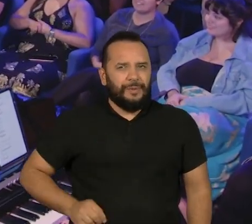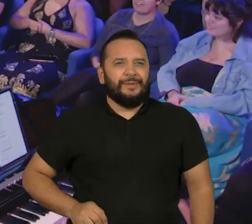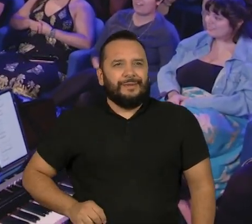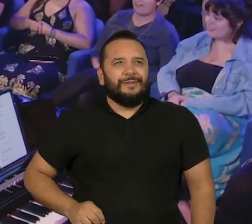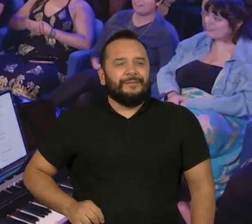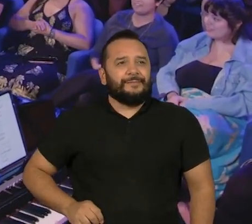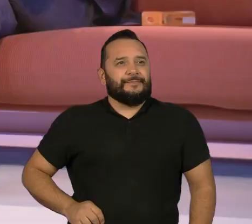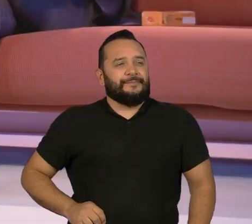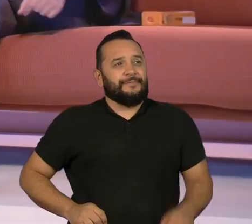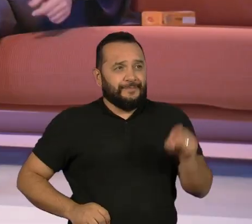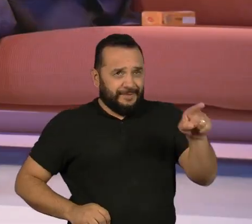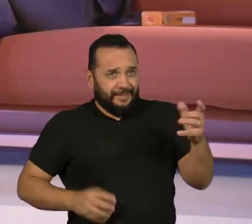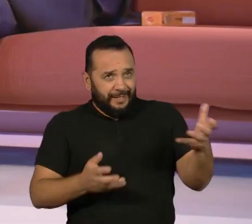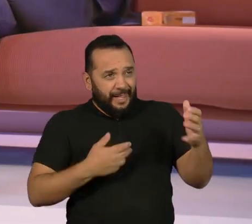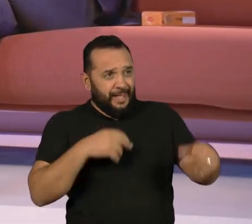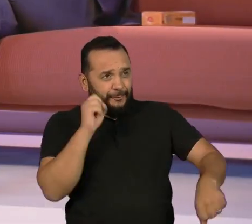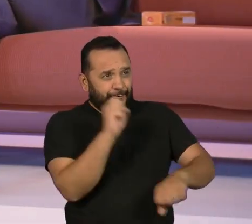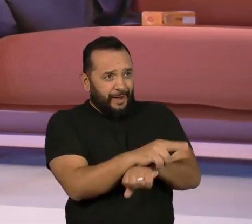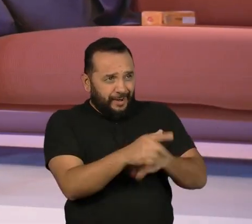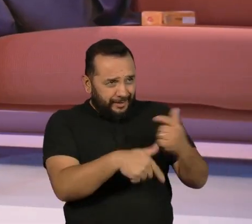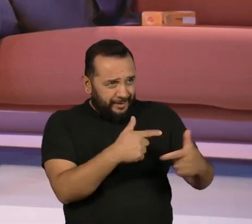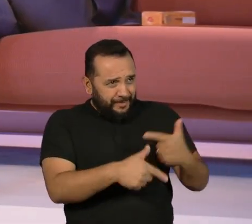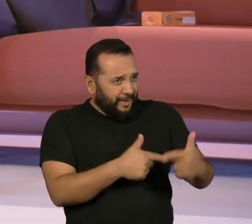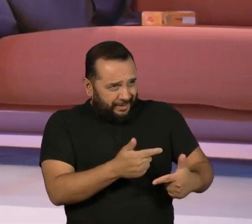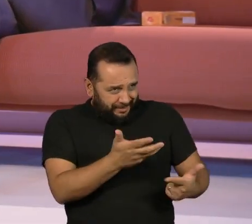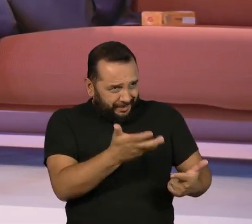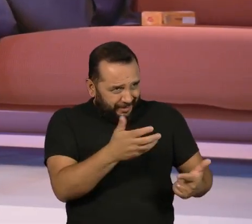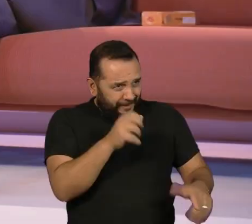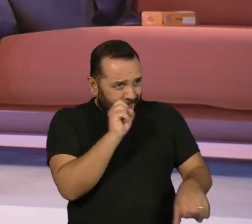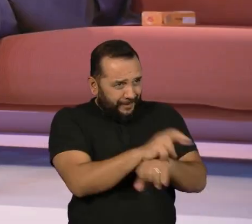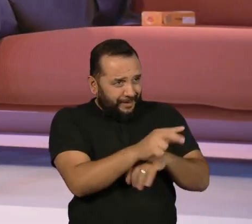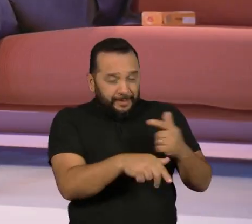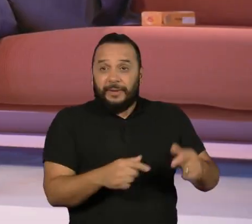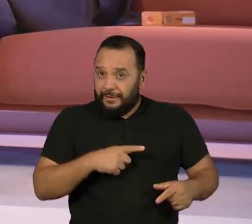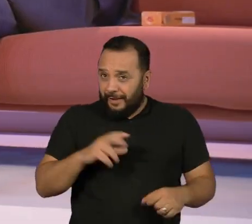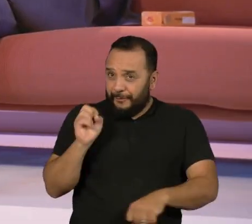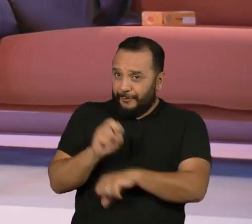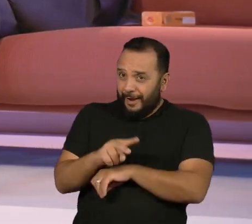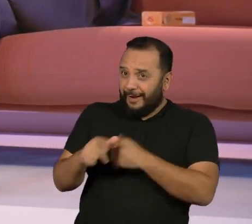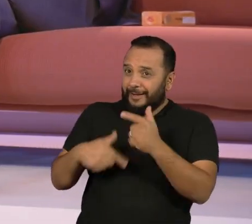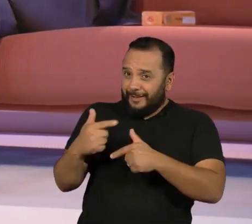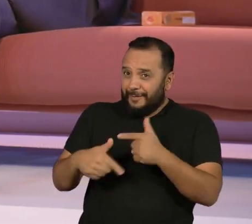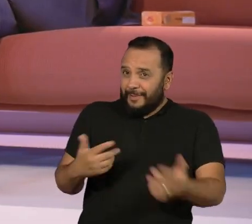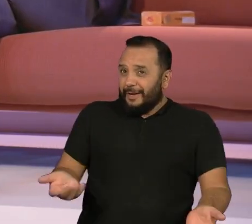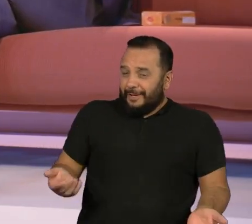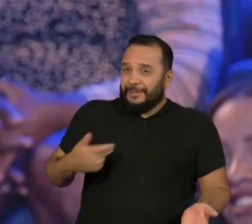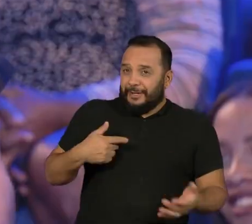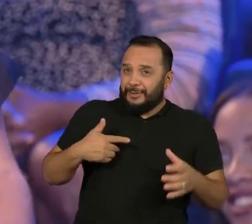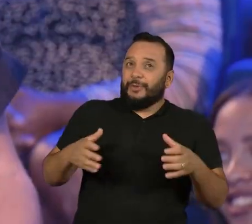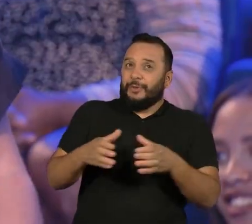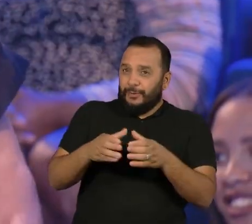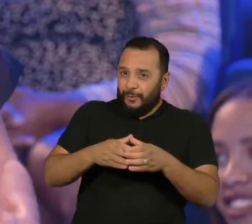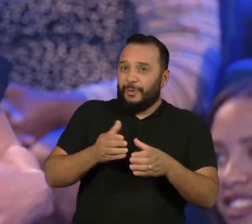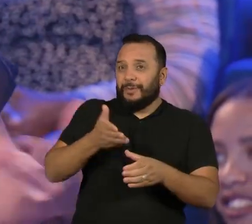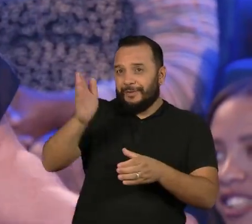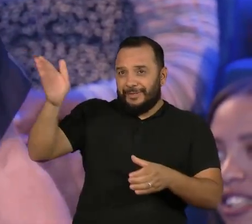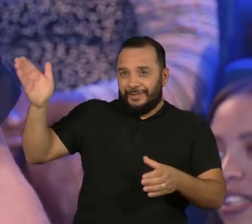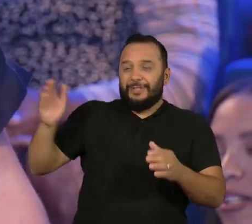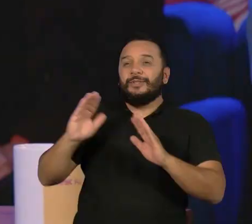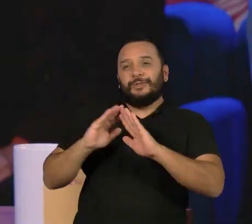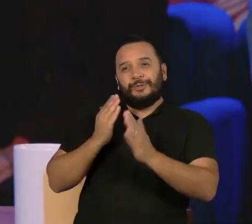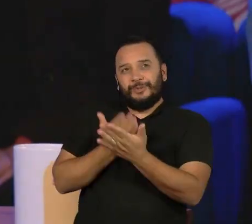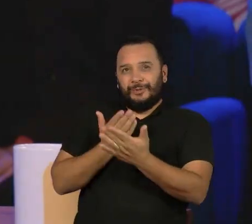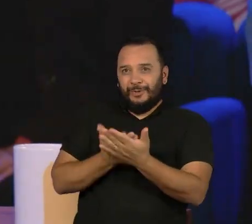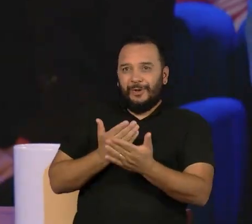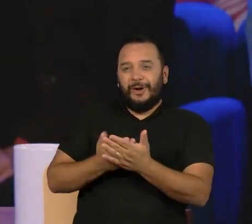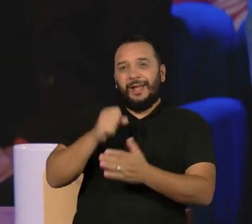querendo um emprego com o secretário? Assim, você quer... Se tiver uma vaga, né? Tava falando aí de cultura nas escolas, estamos aí. Olha, Levar André. a banda toda